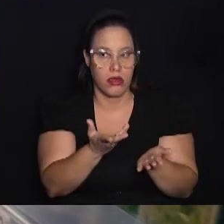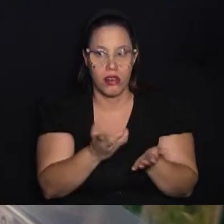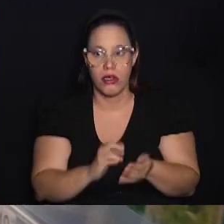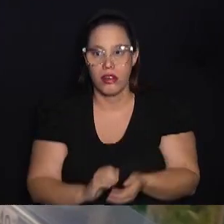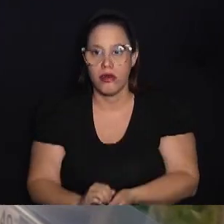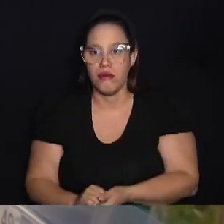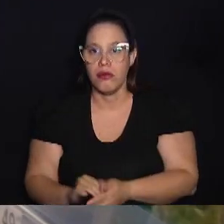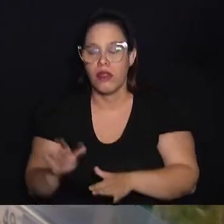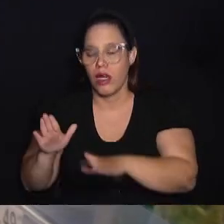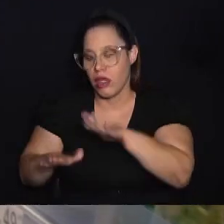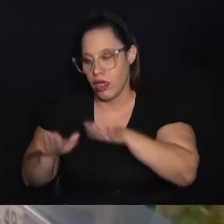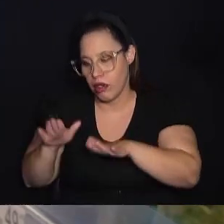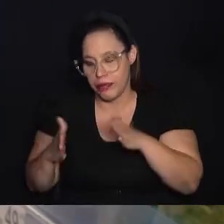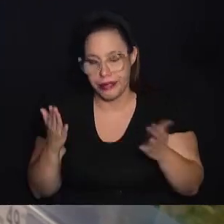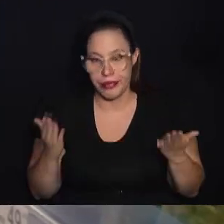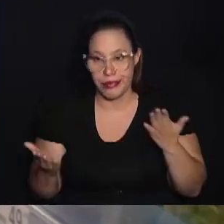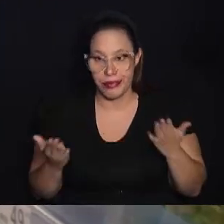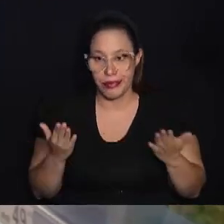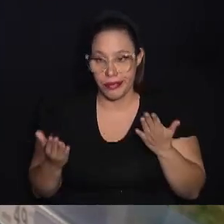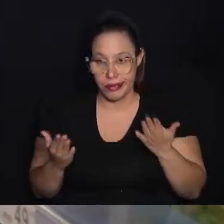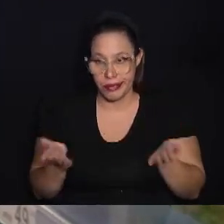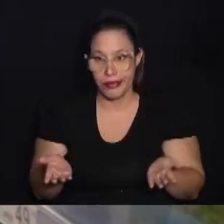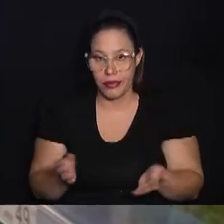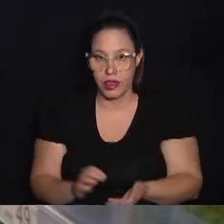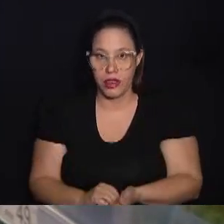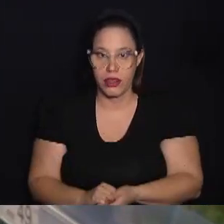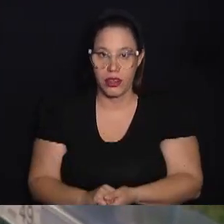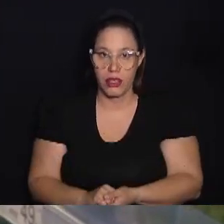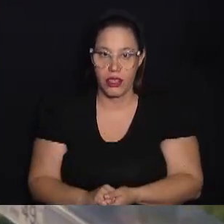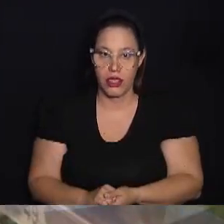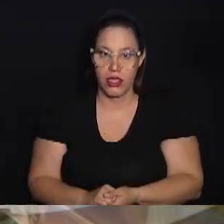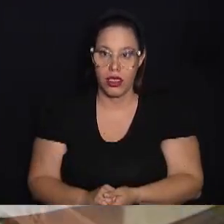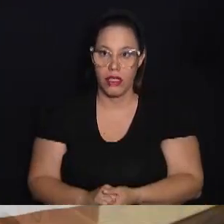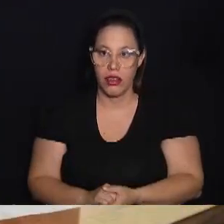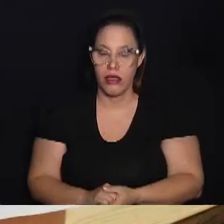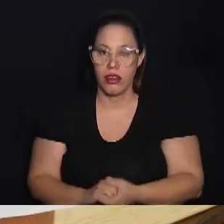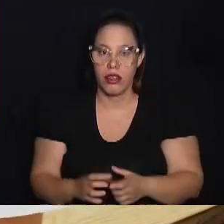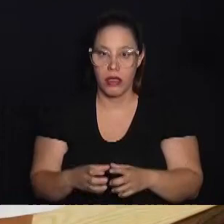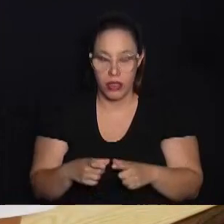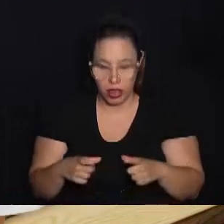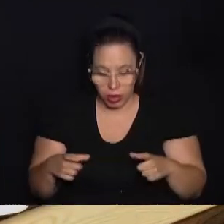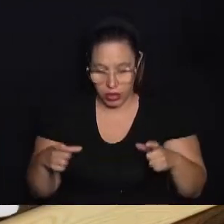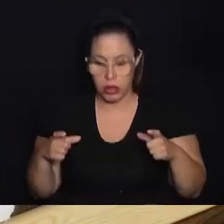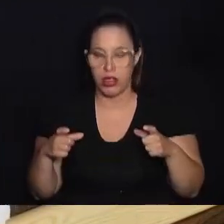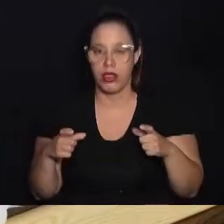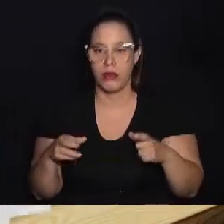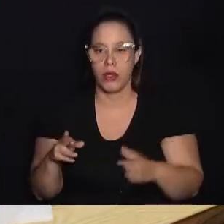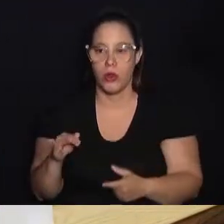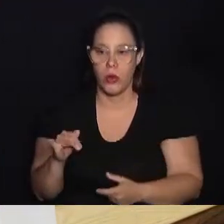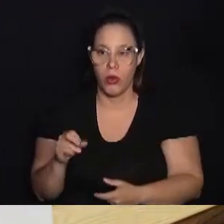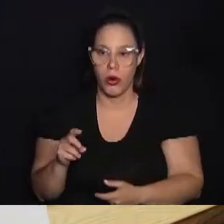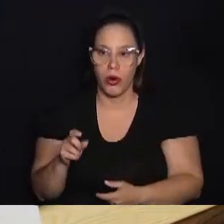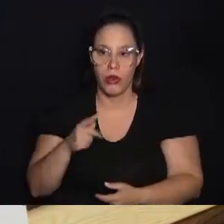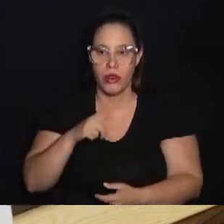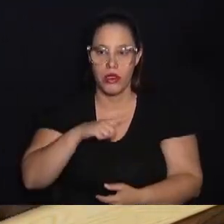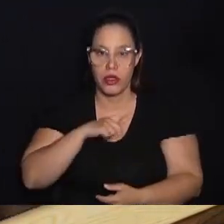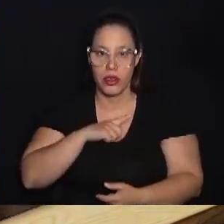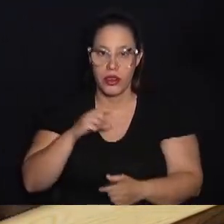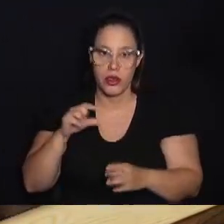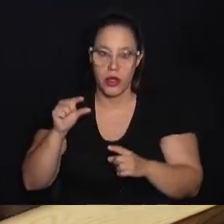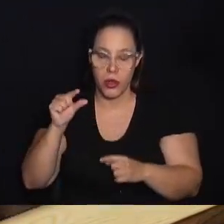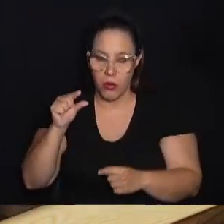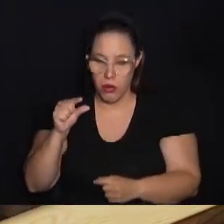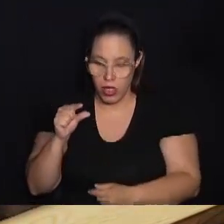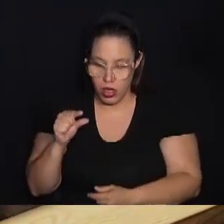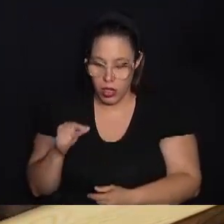equiparada. E eventualmente, até por conta do poder de mercado que os grandes oligopólios têm, eles podem eventualmente até baixar muita qualidade do